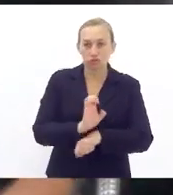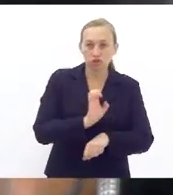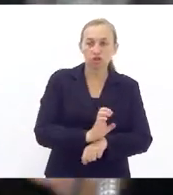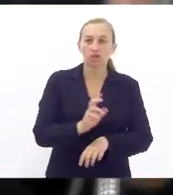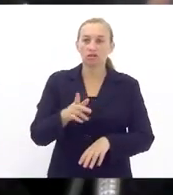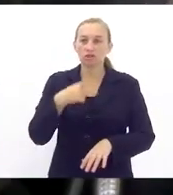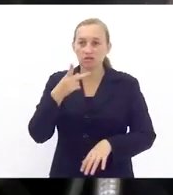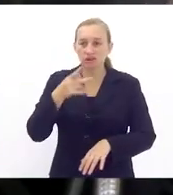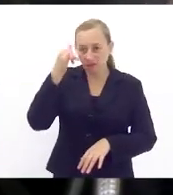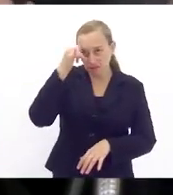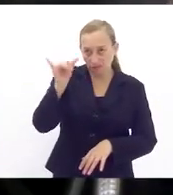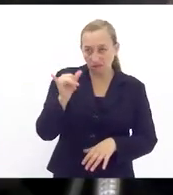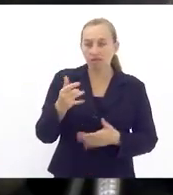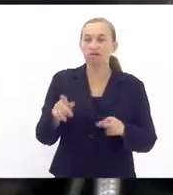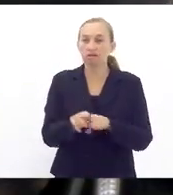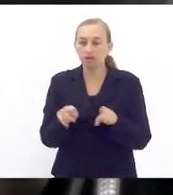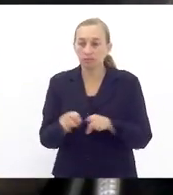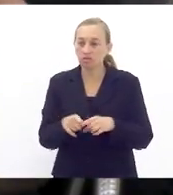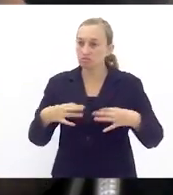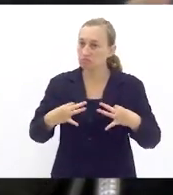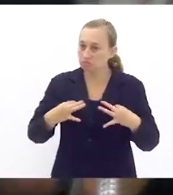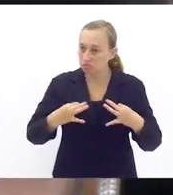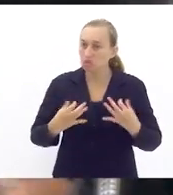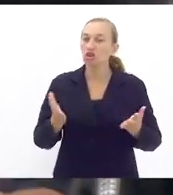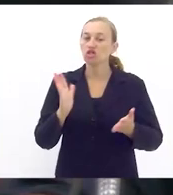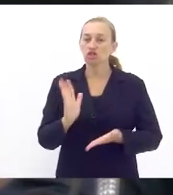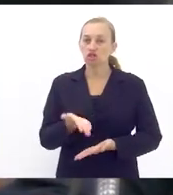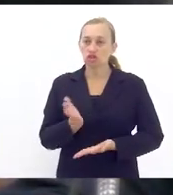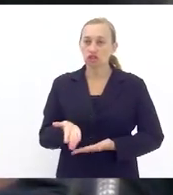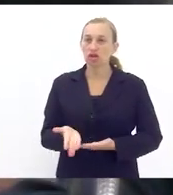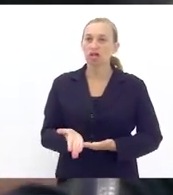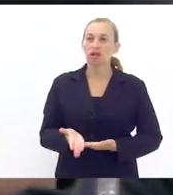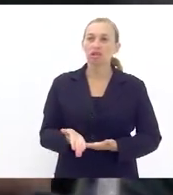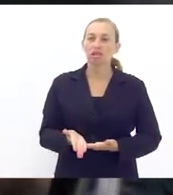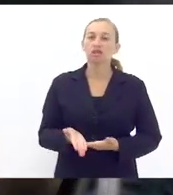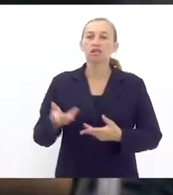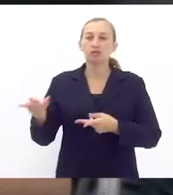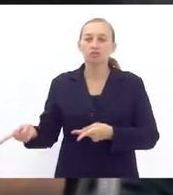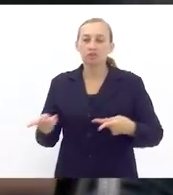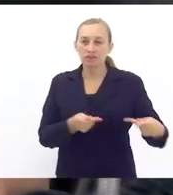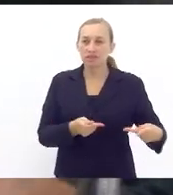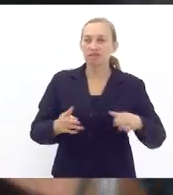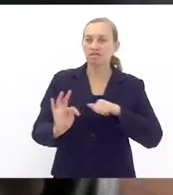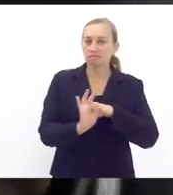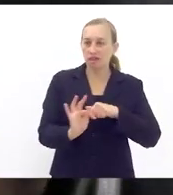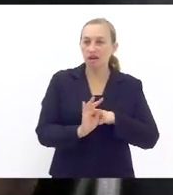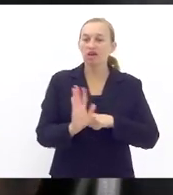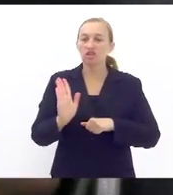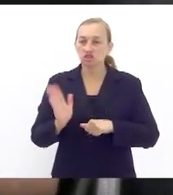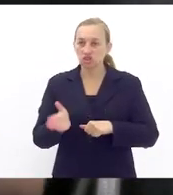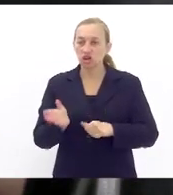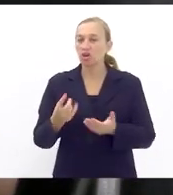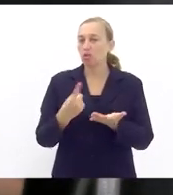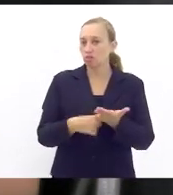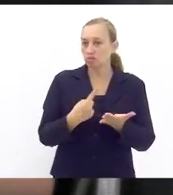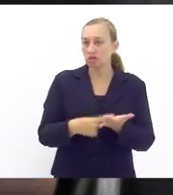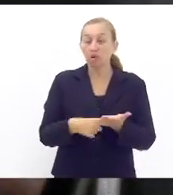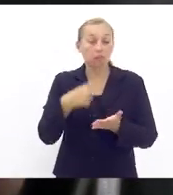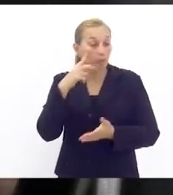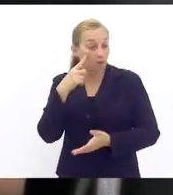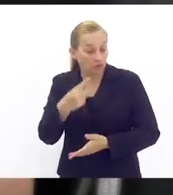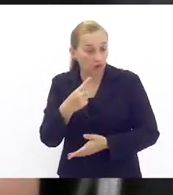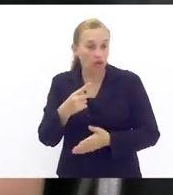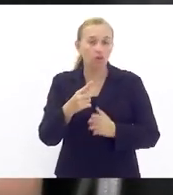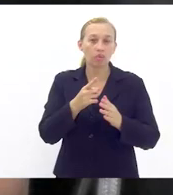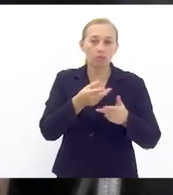preservação então a gente se colocou também à disposição a gente já tá com uma visita técnica agendada para ir lá olhar esse